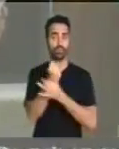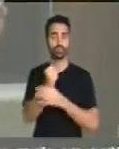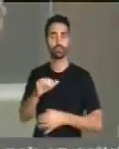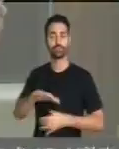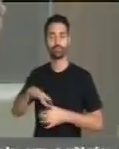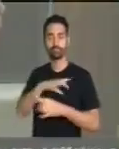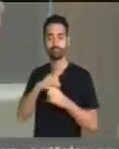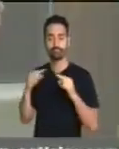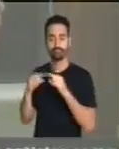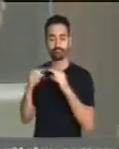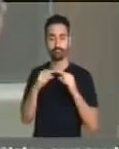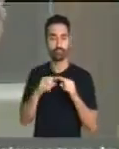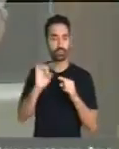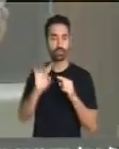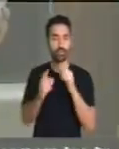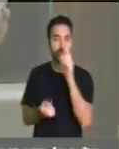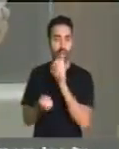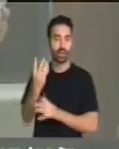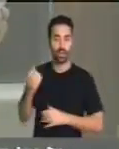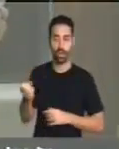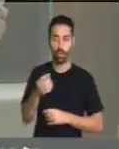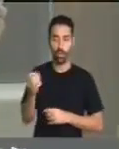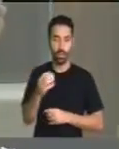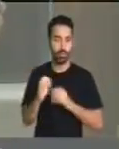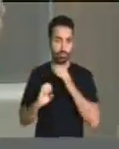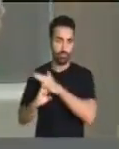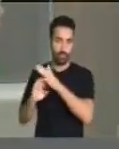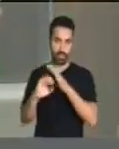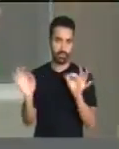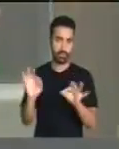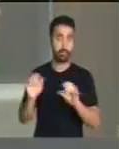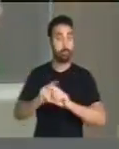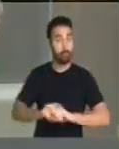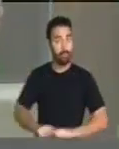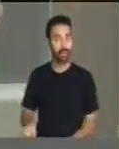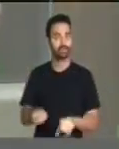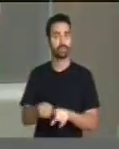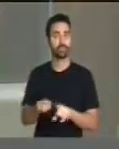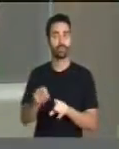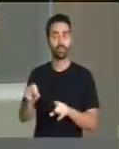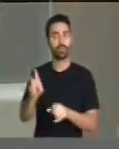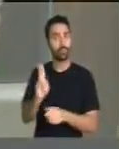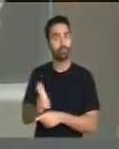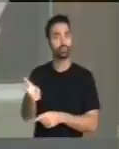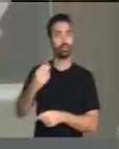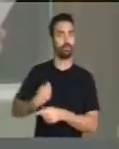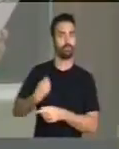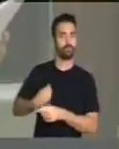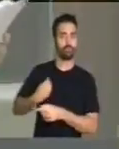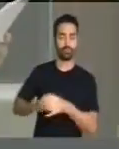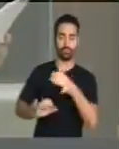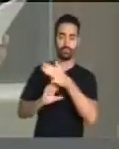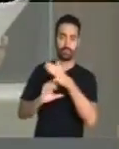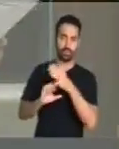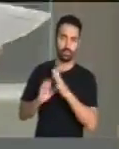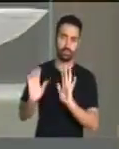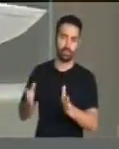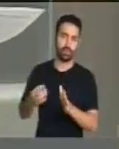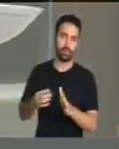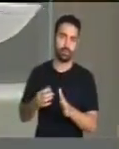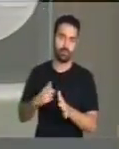favorável, não só de criação de novos empreendimentos, mas principalmente de sustentação para aqueles que estão no